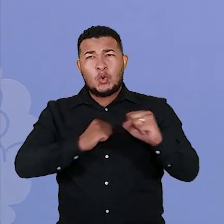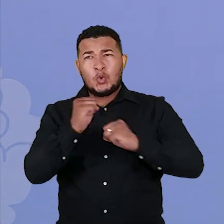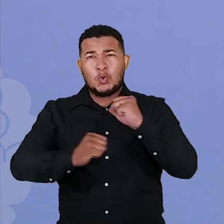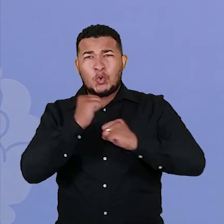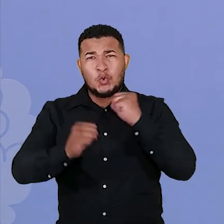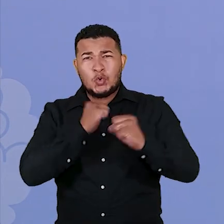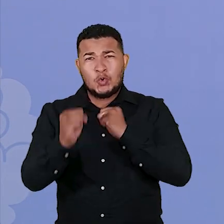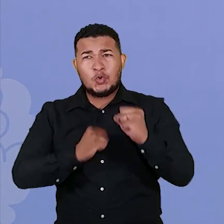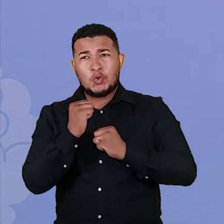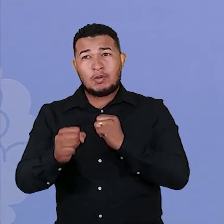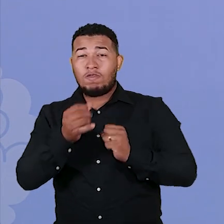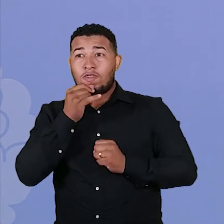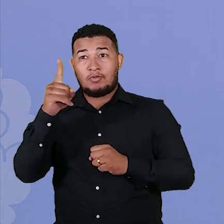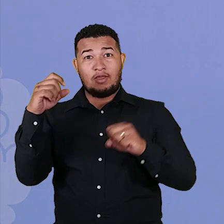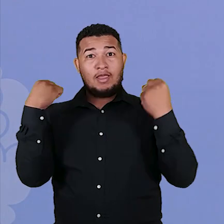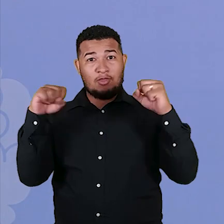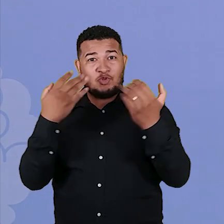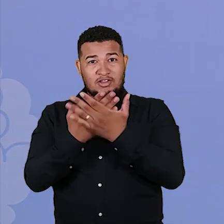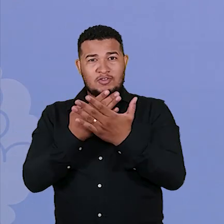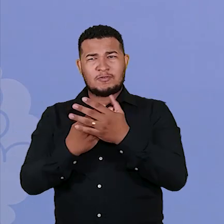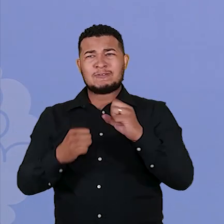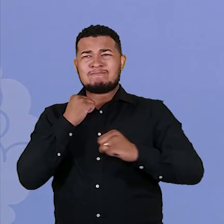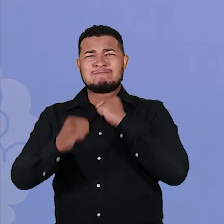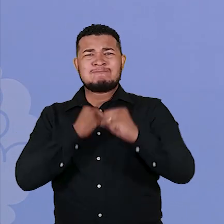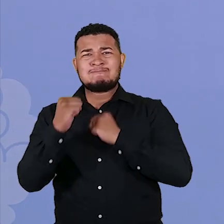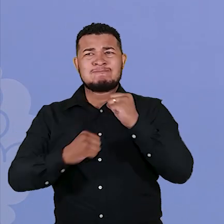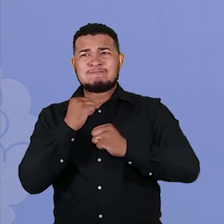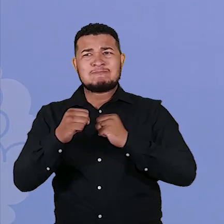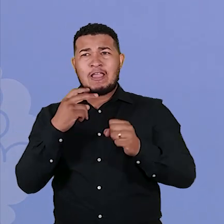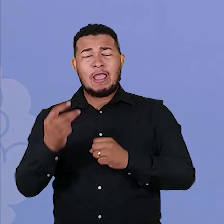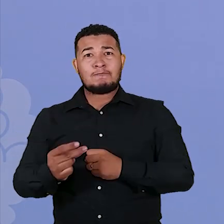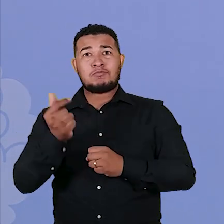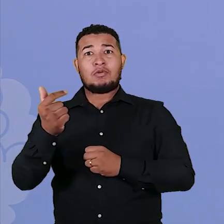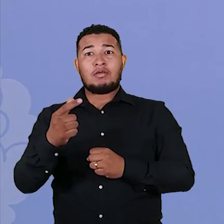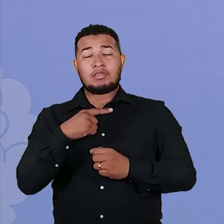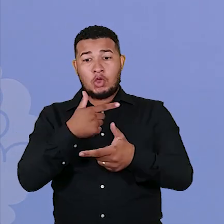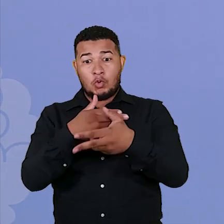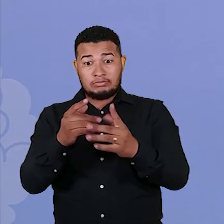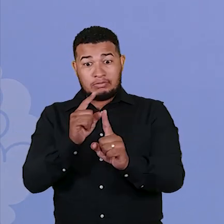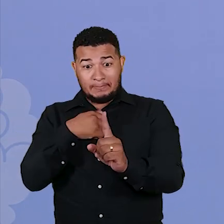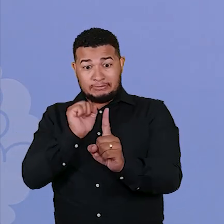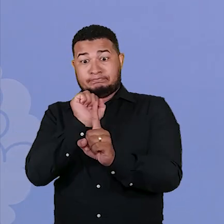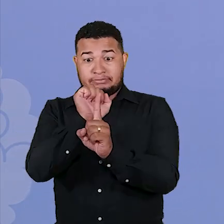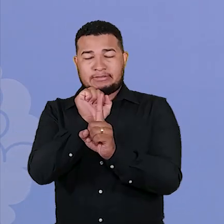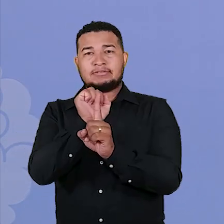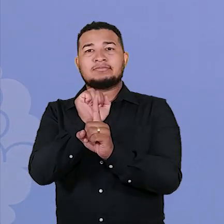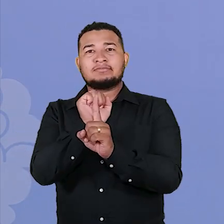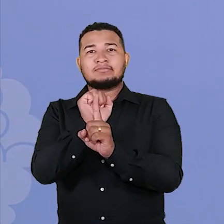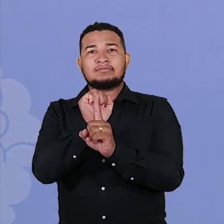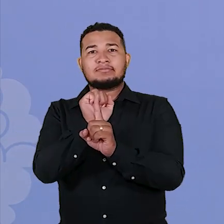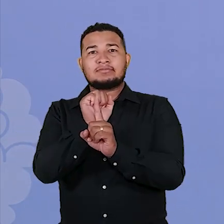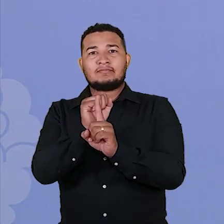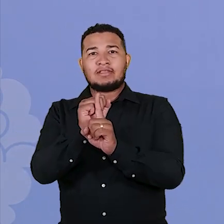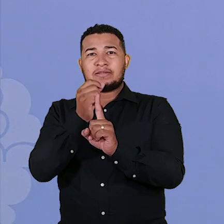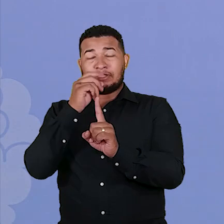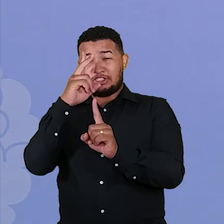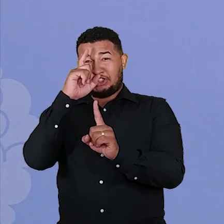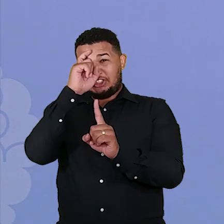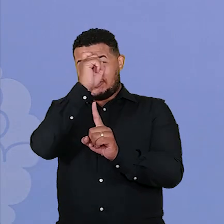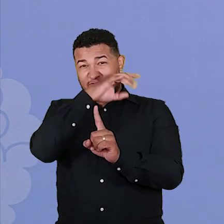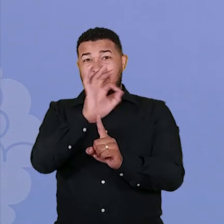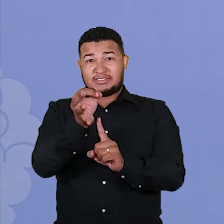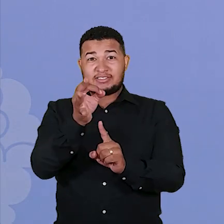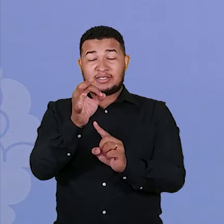você tá correndo correndo muito é uma educação física tão a correndo e do nada aparece alguma coisa no seu caminho você tem que parar e